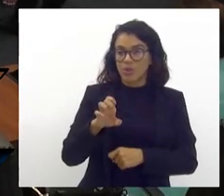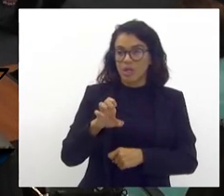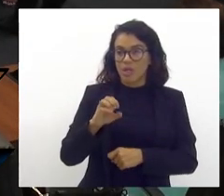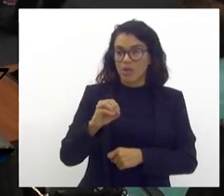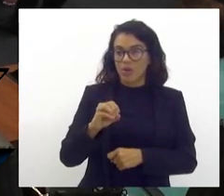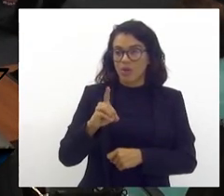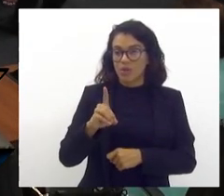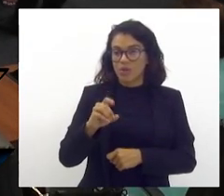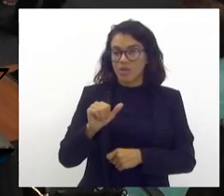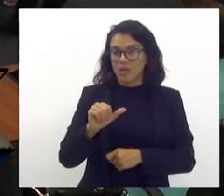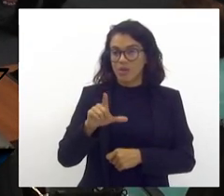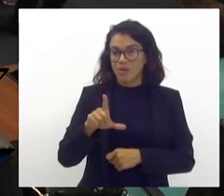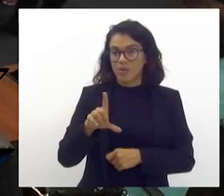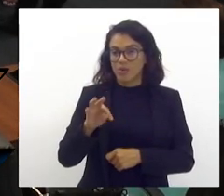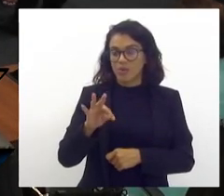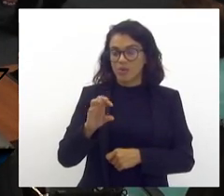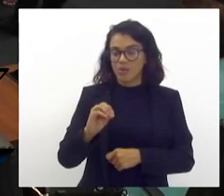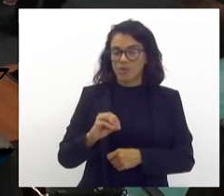Por favor.